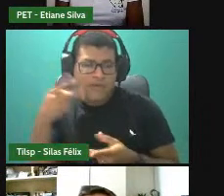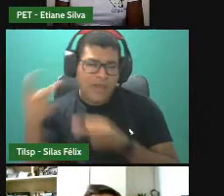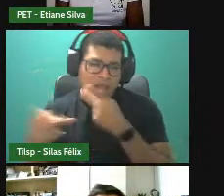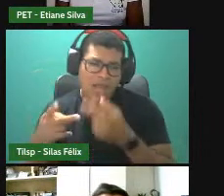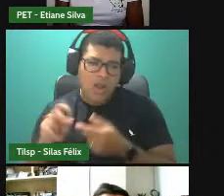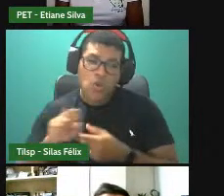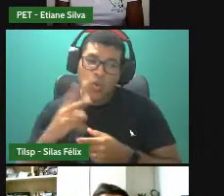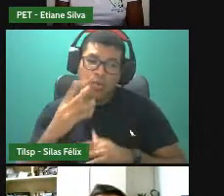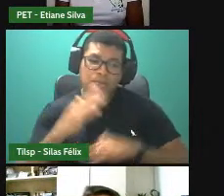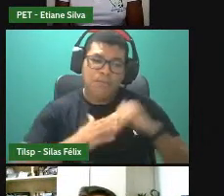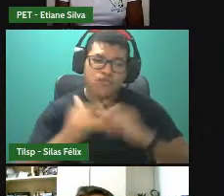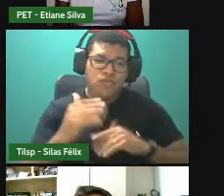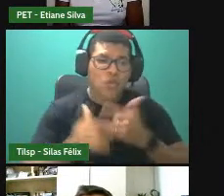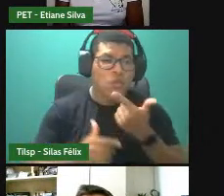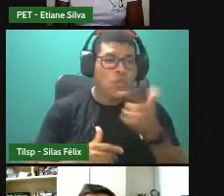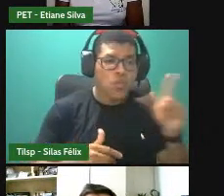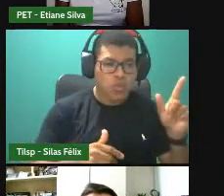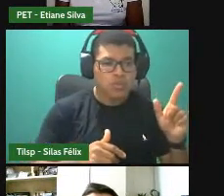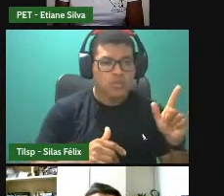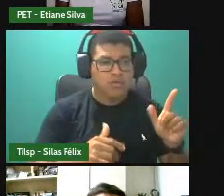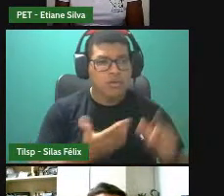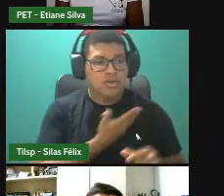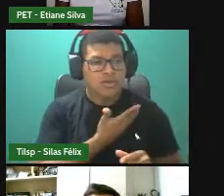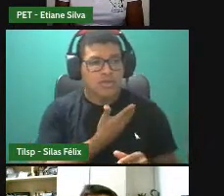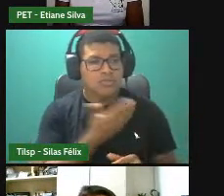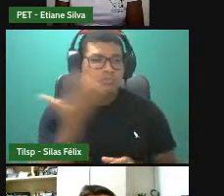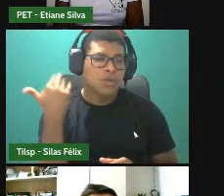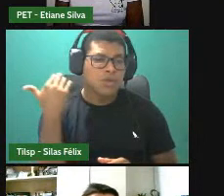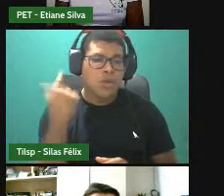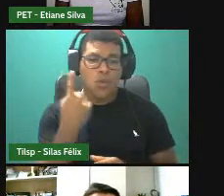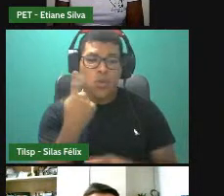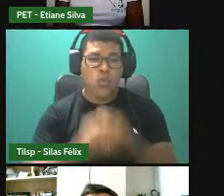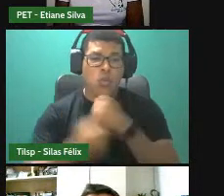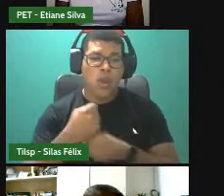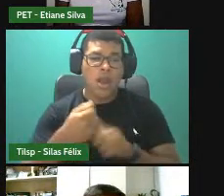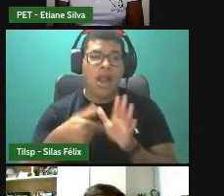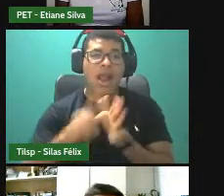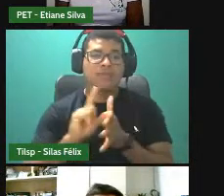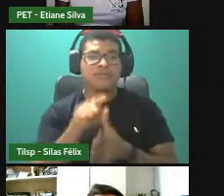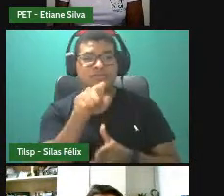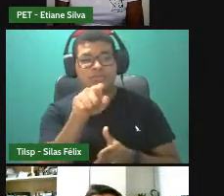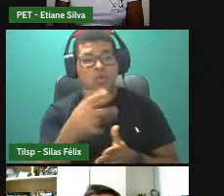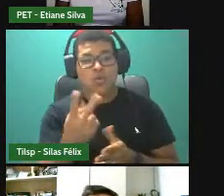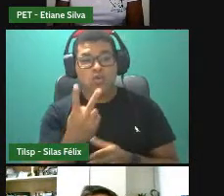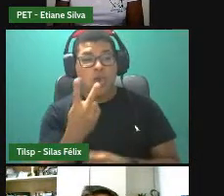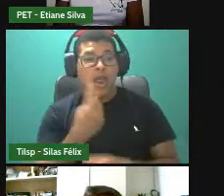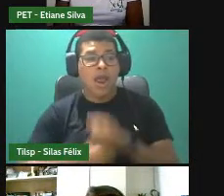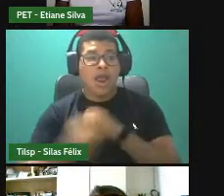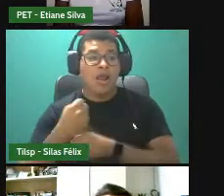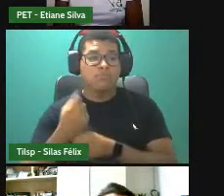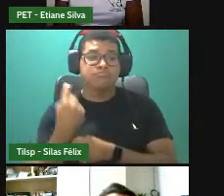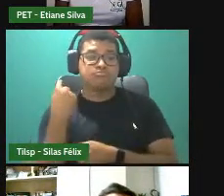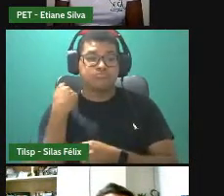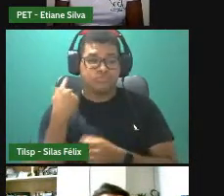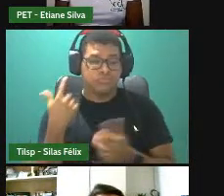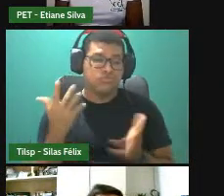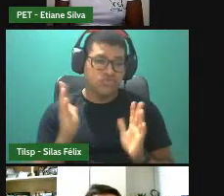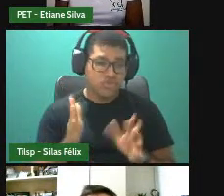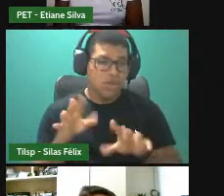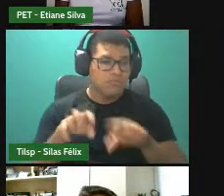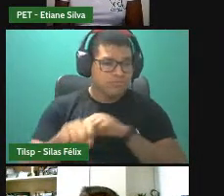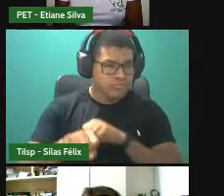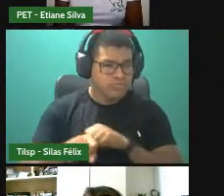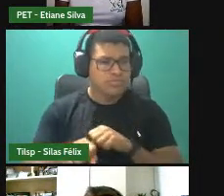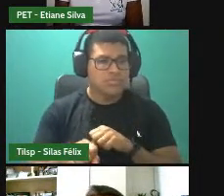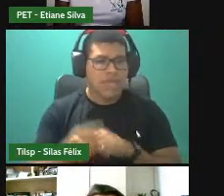profissionais, colegas, aquele colega que se formou um ano antes de você, 2 anos antes de você, que a odontologia